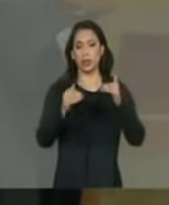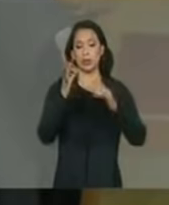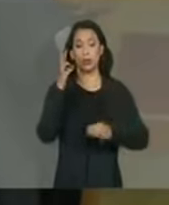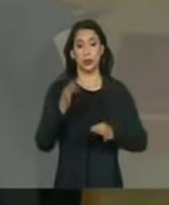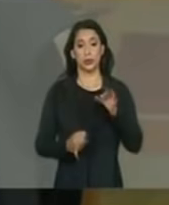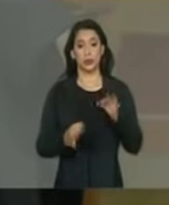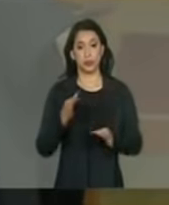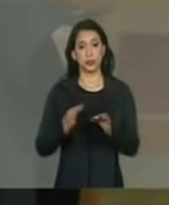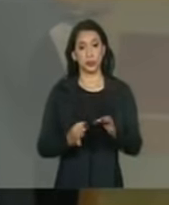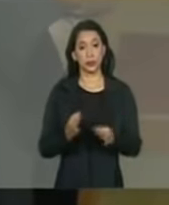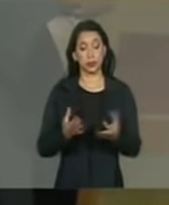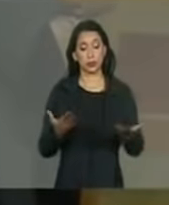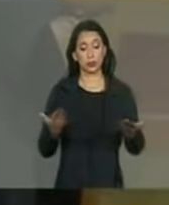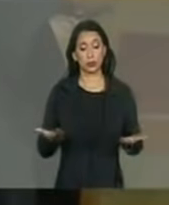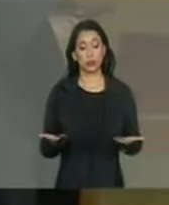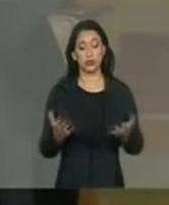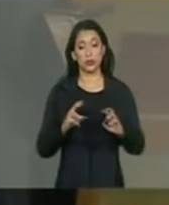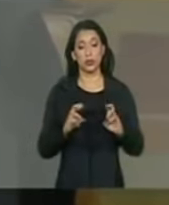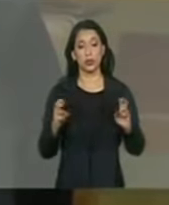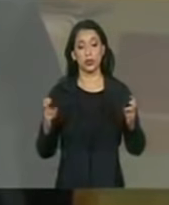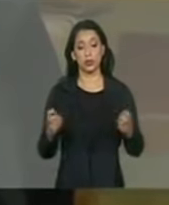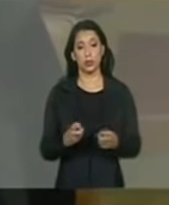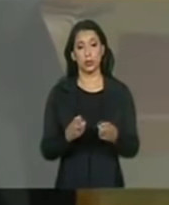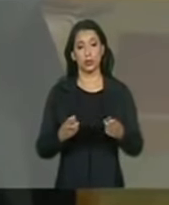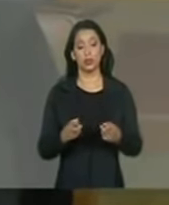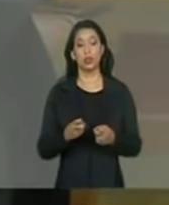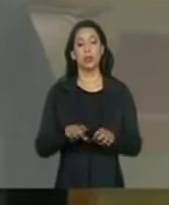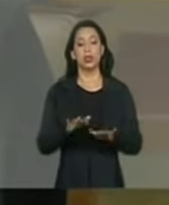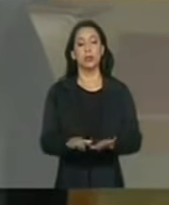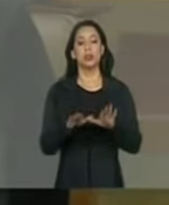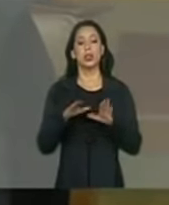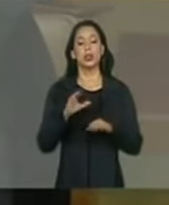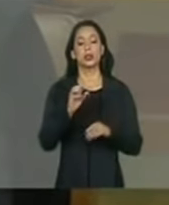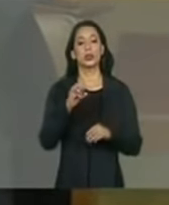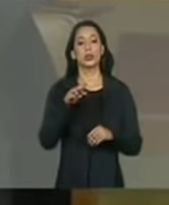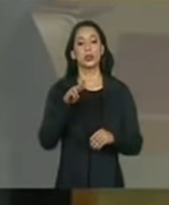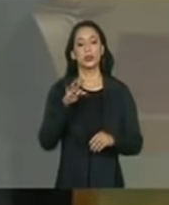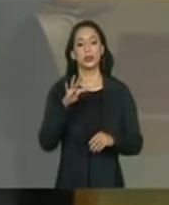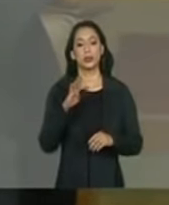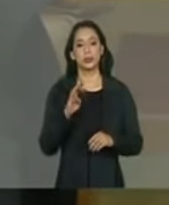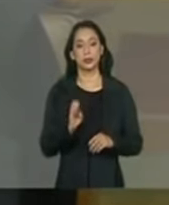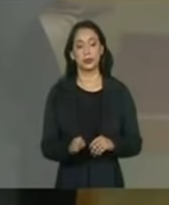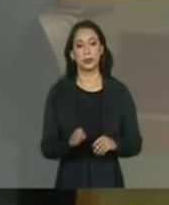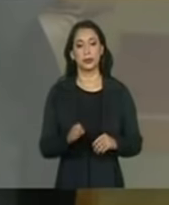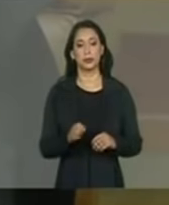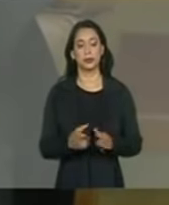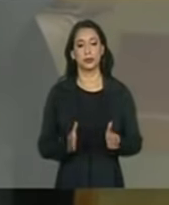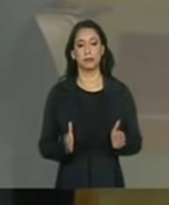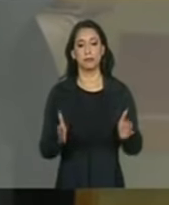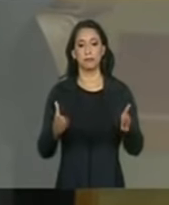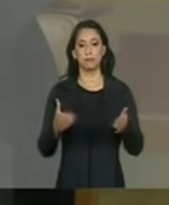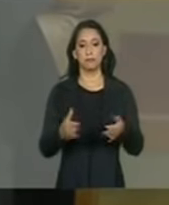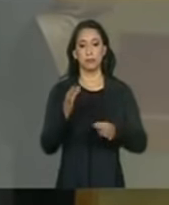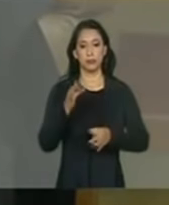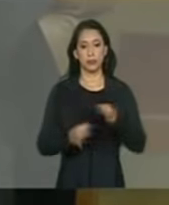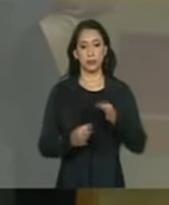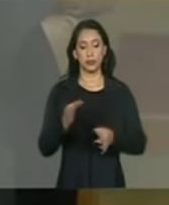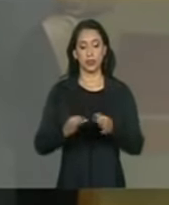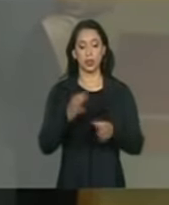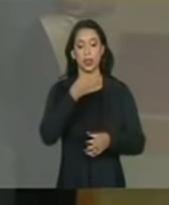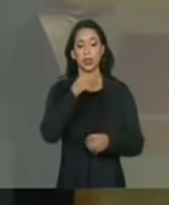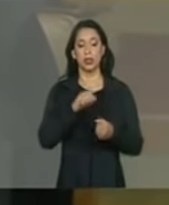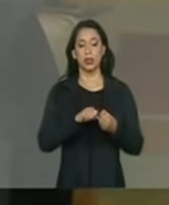é e precedentes desta corte e uma um comentário feito por